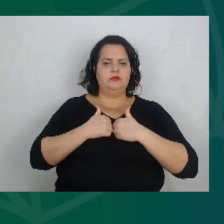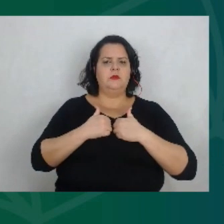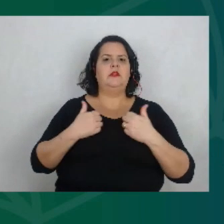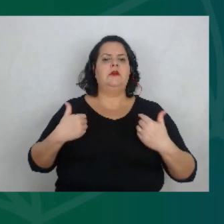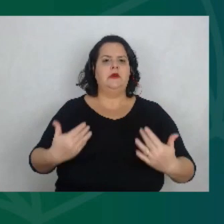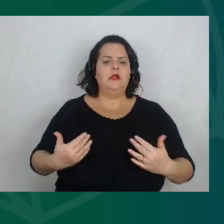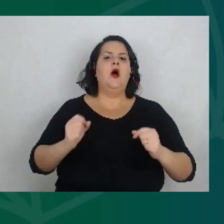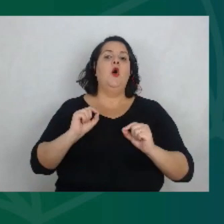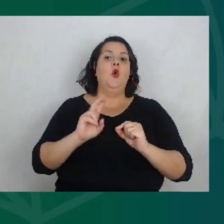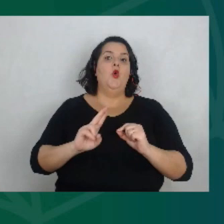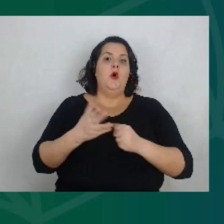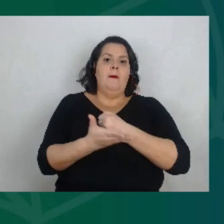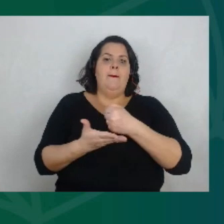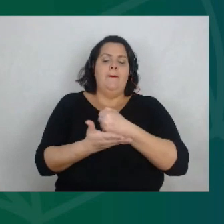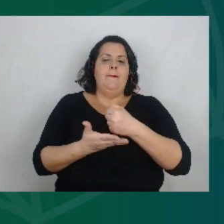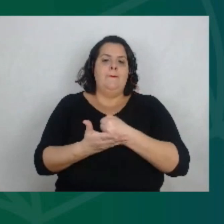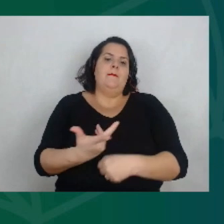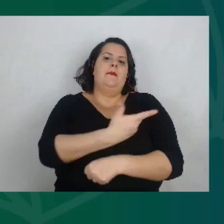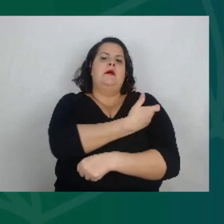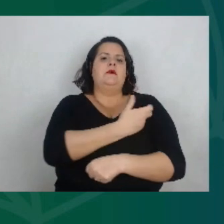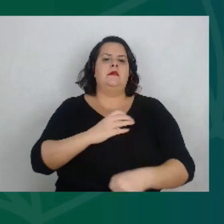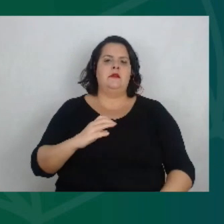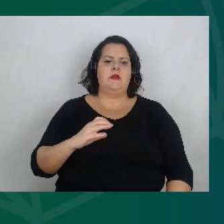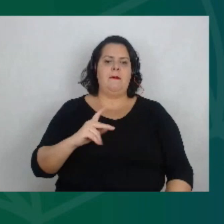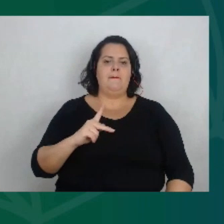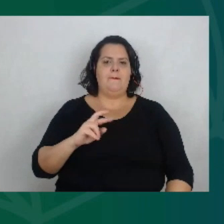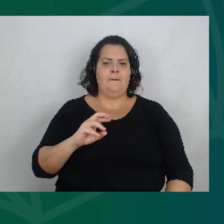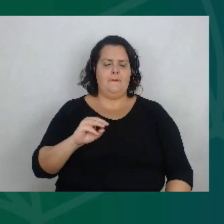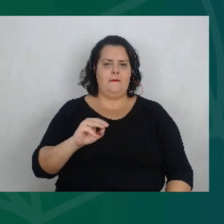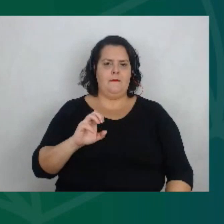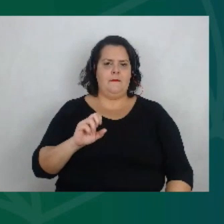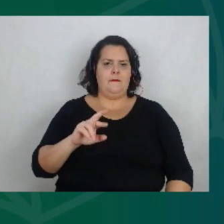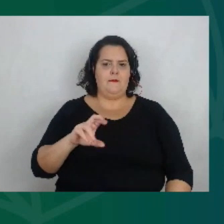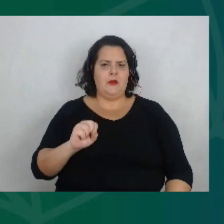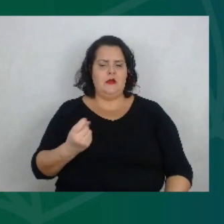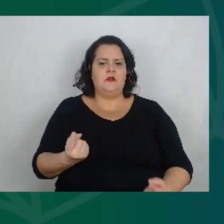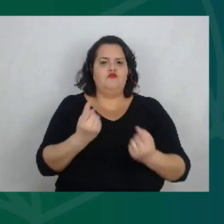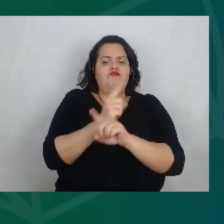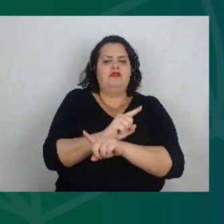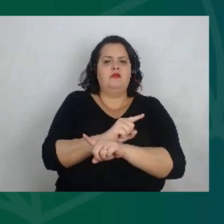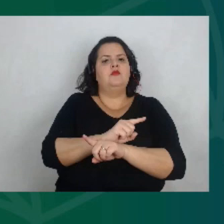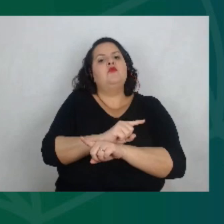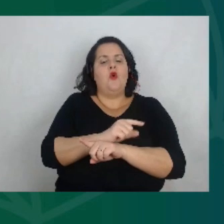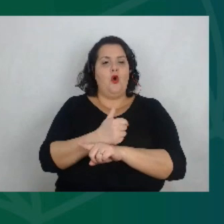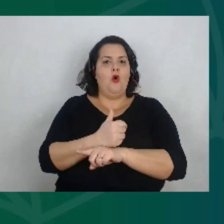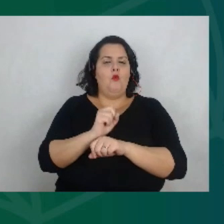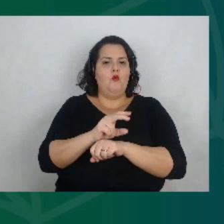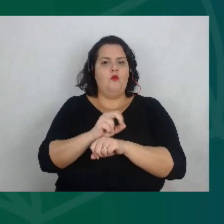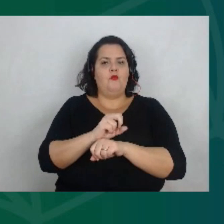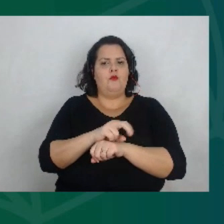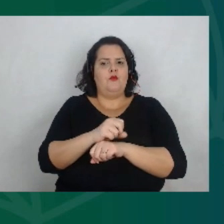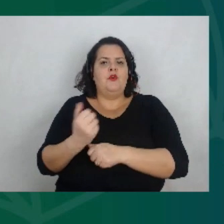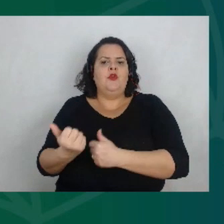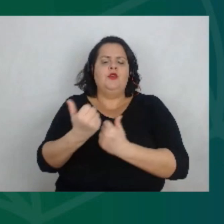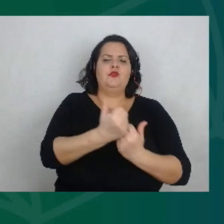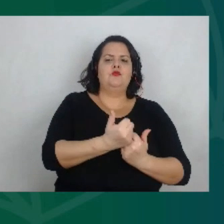a Universidade de Oxford trocou, então, o antígeno e colocou o coronavírus com a mesma plataforma,